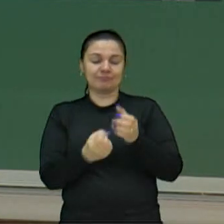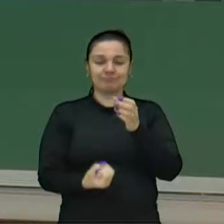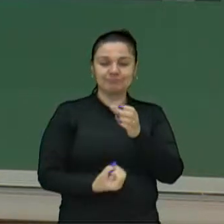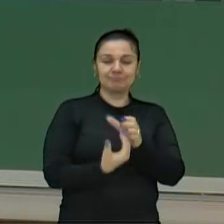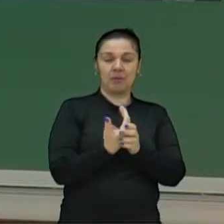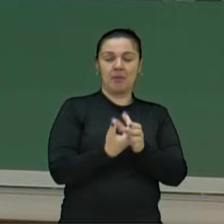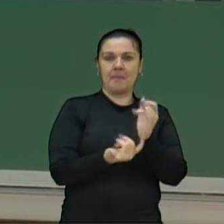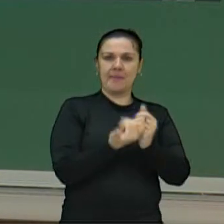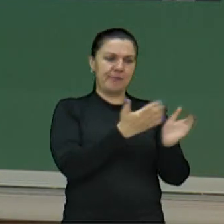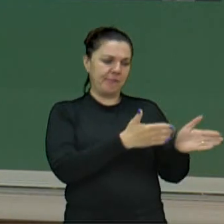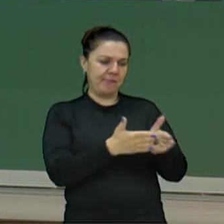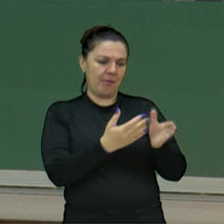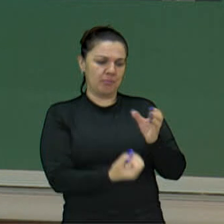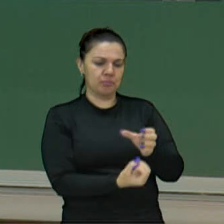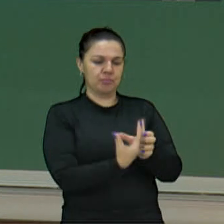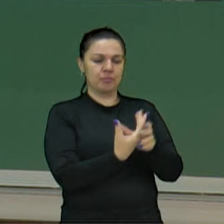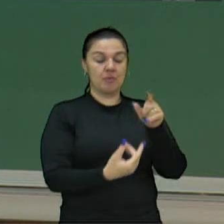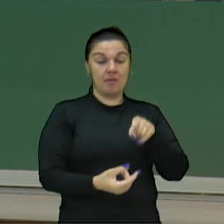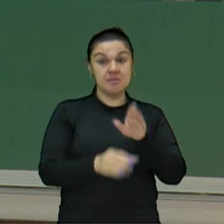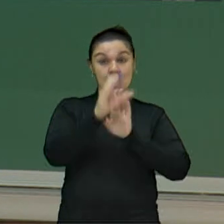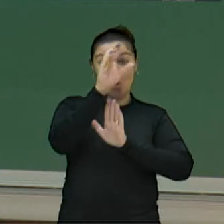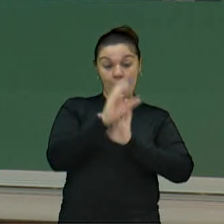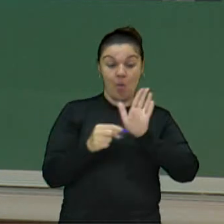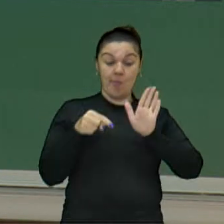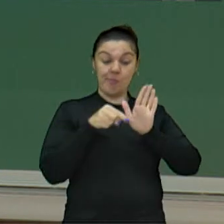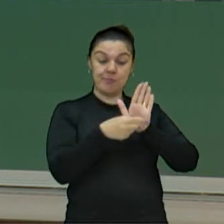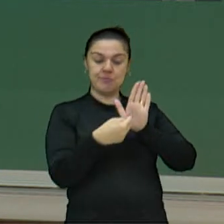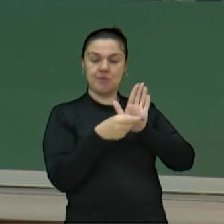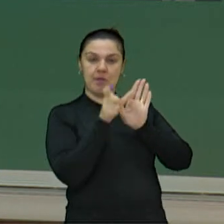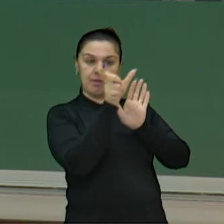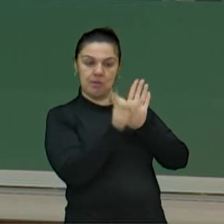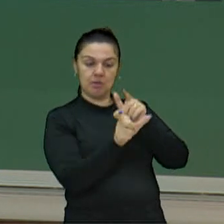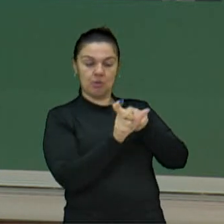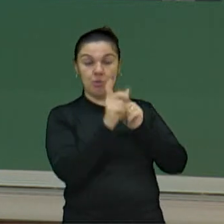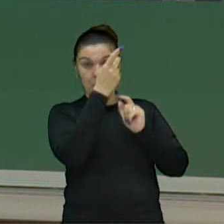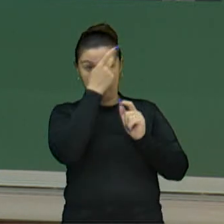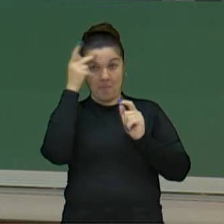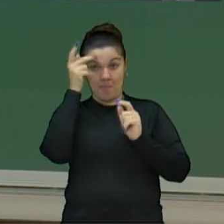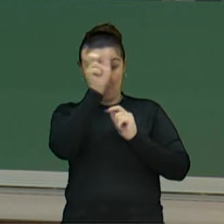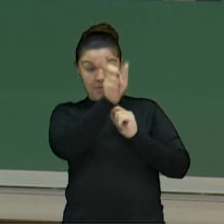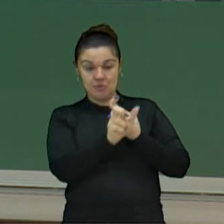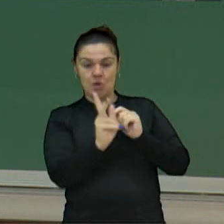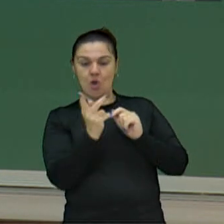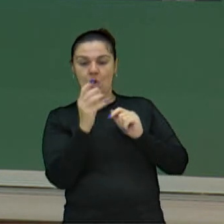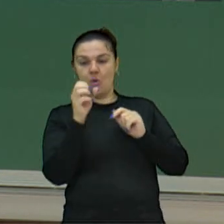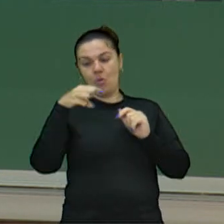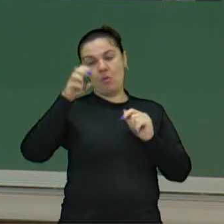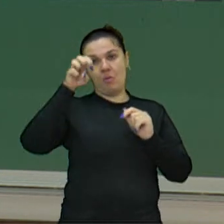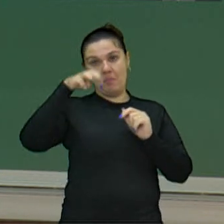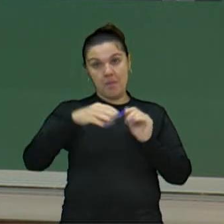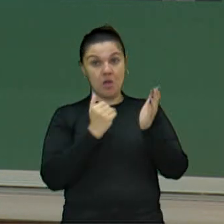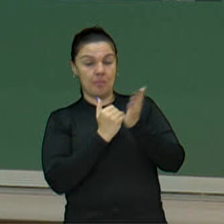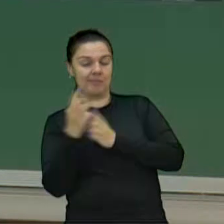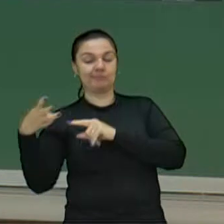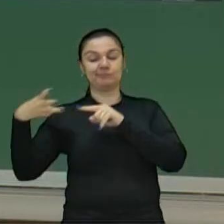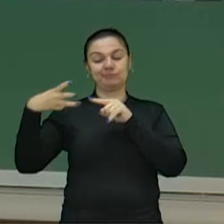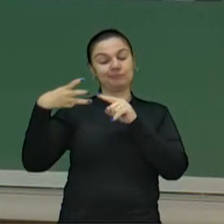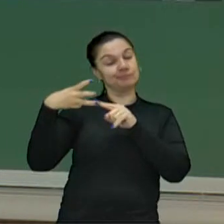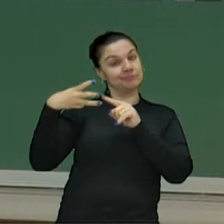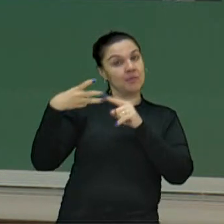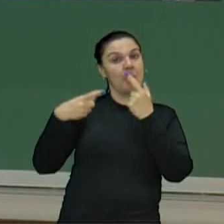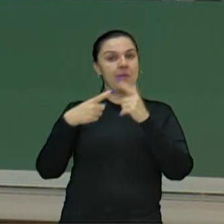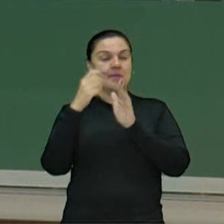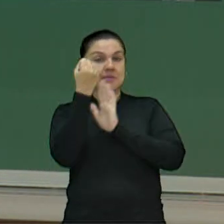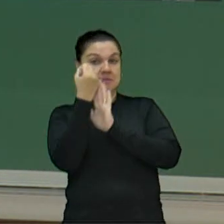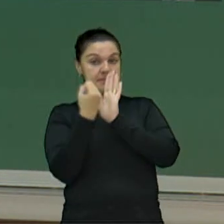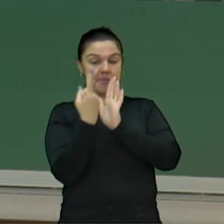dizer que o conceito homem só foi possível a partir do terceiro epistema, do epistema que surge ali entre o século